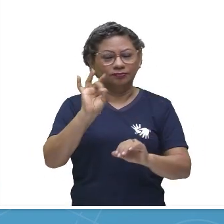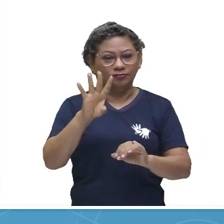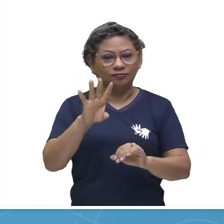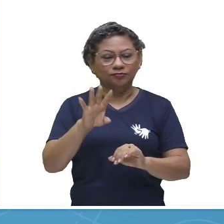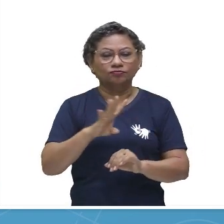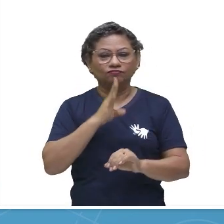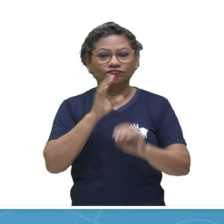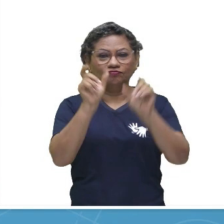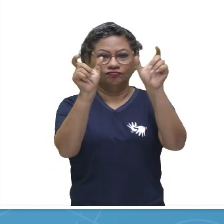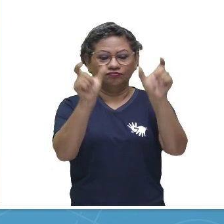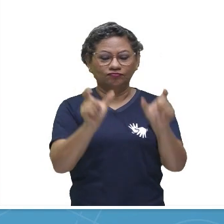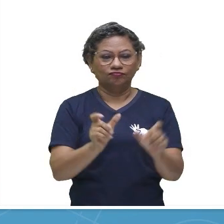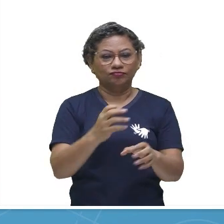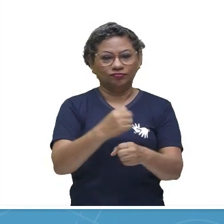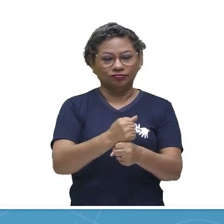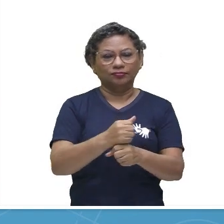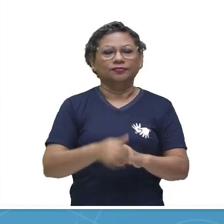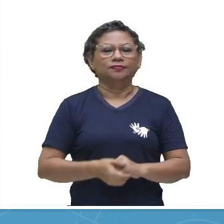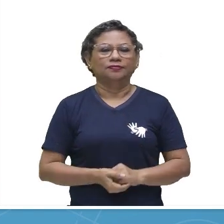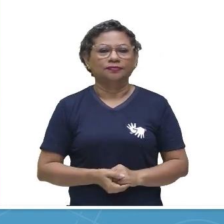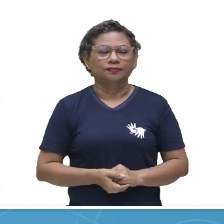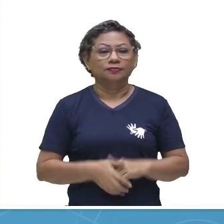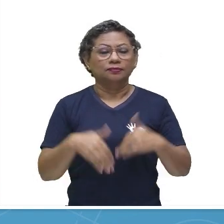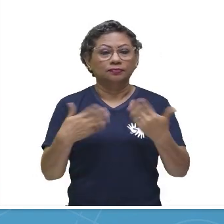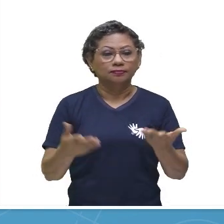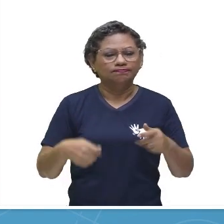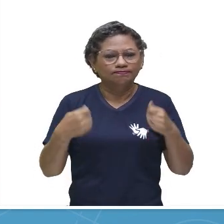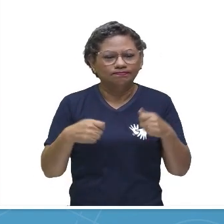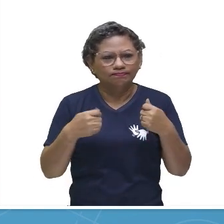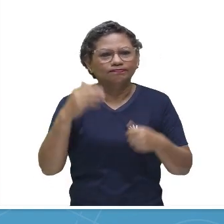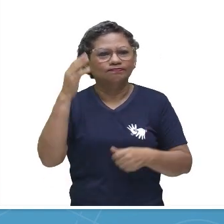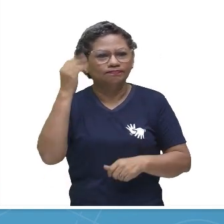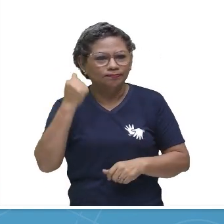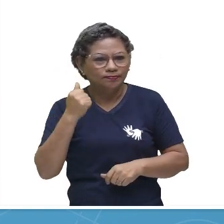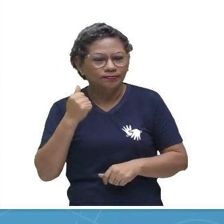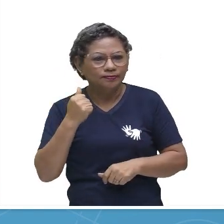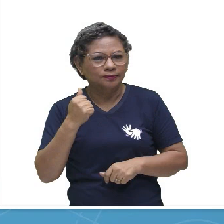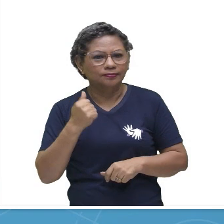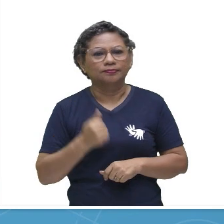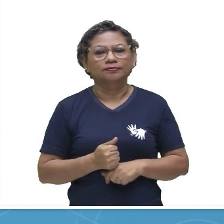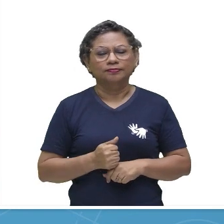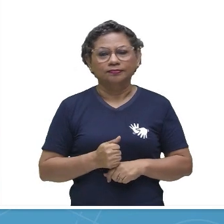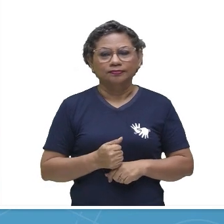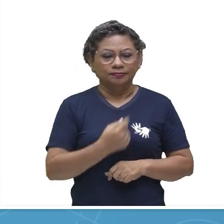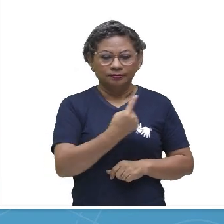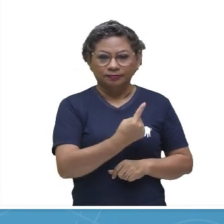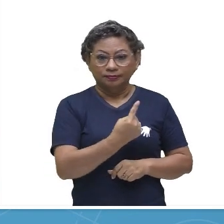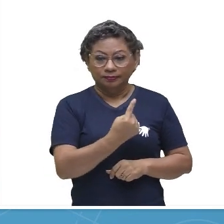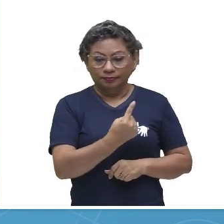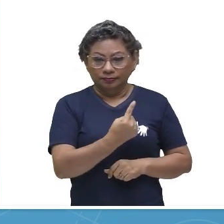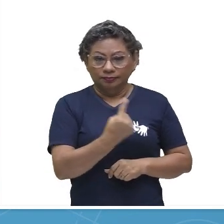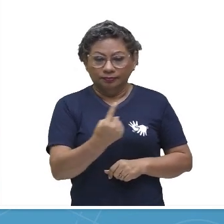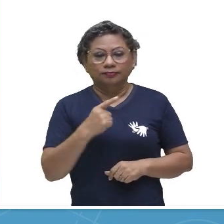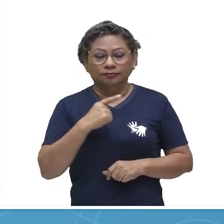Quarta propriedade, potência cuja base é uma divisão ou um produto. Então, nesse caso, cada um dos fatores, né,